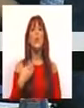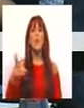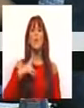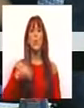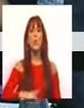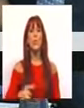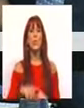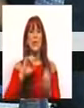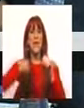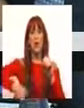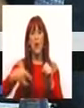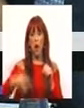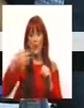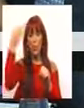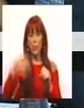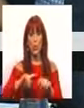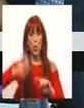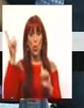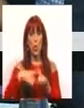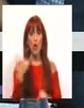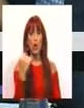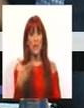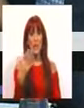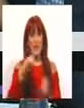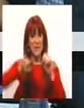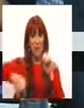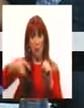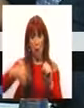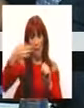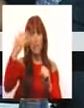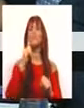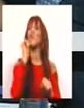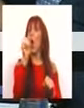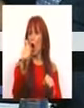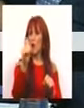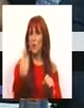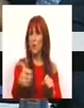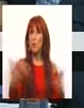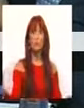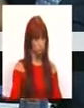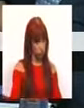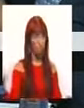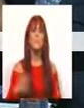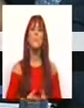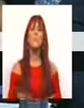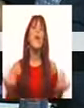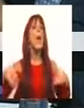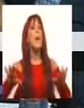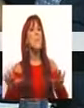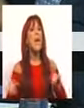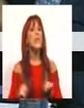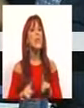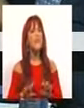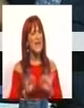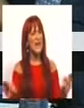o país alcançou um déficit de 0,9% em 2017, 0,9%. Ótimo, ótimo. Mas vamos